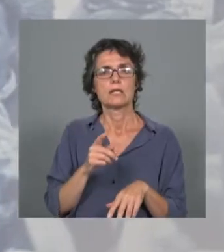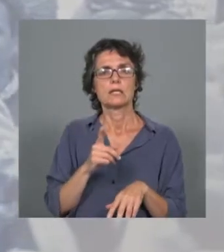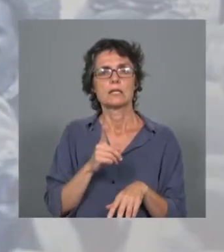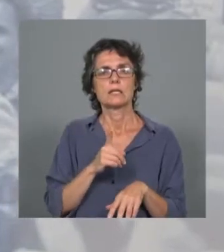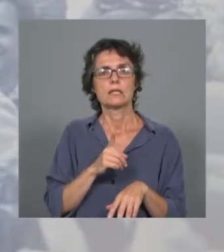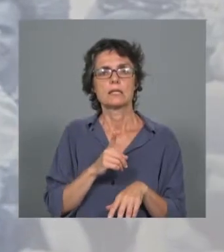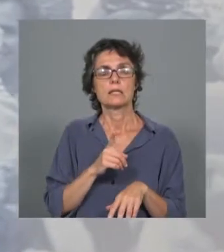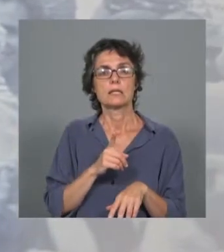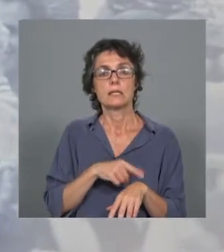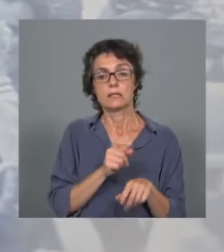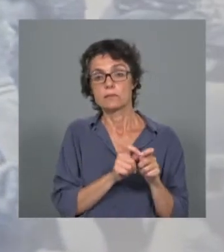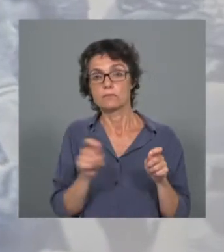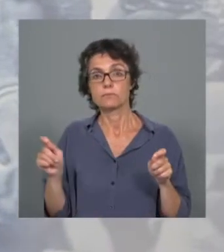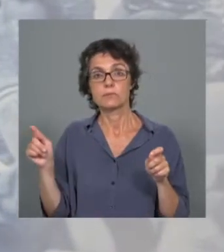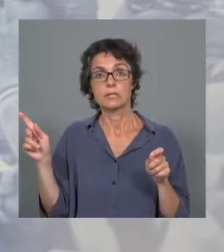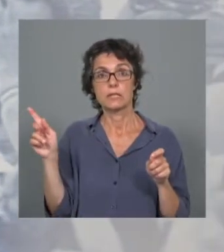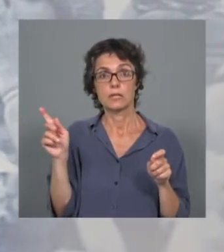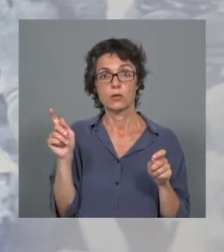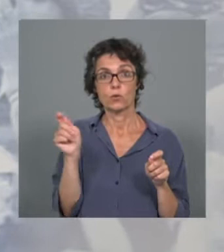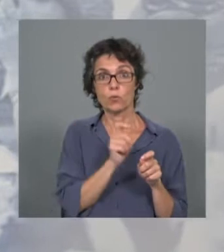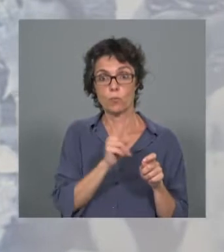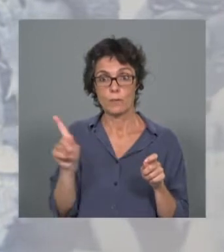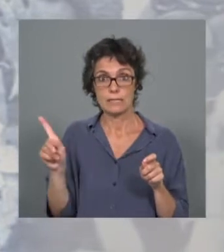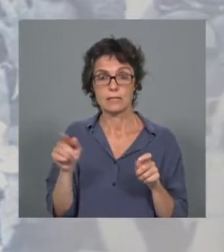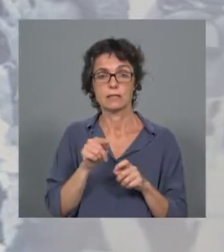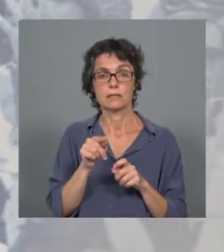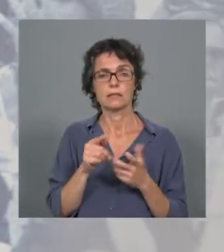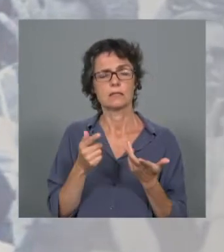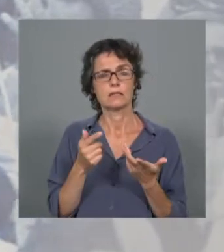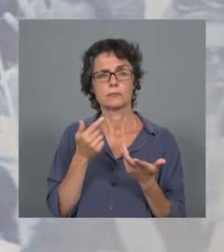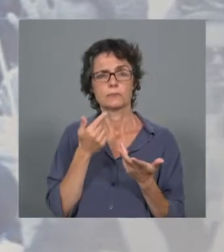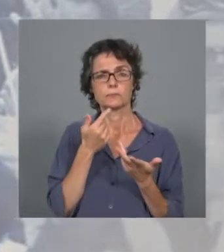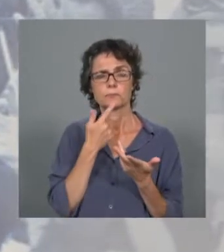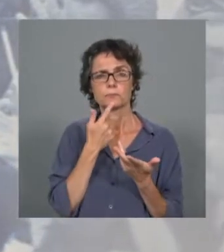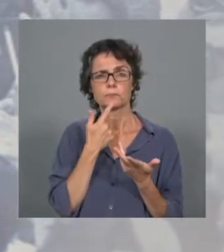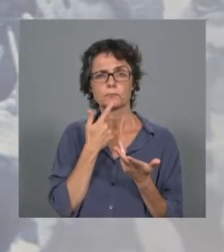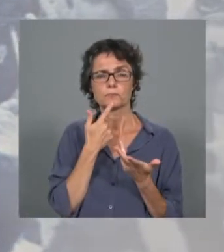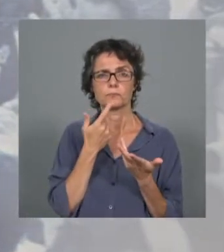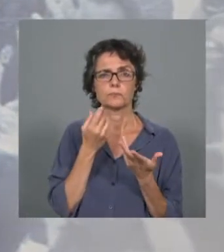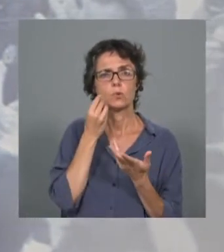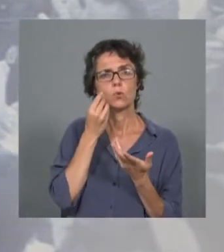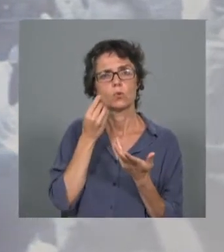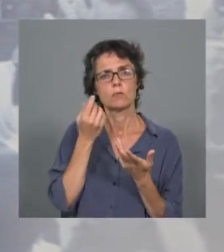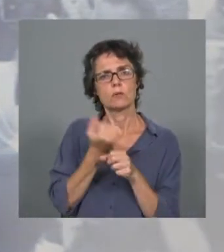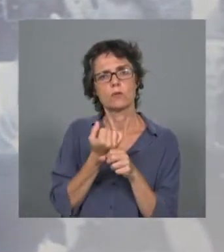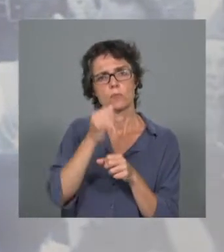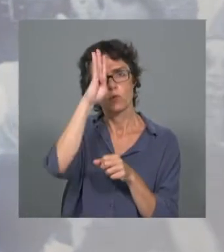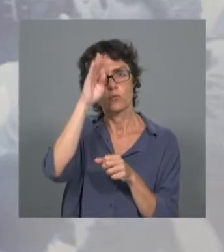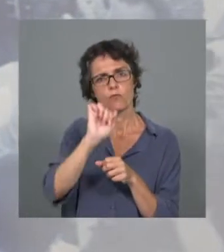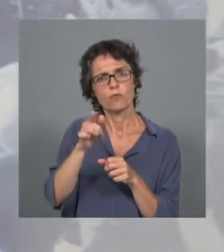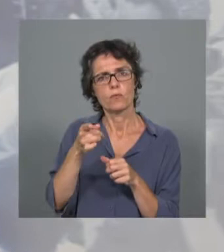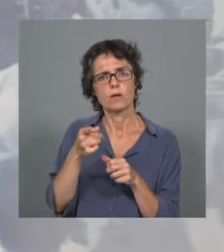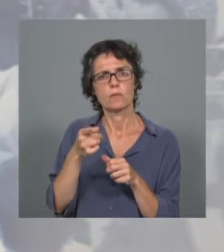ano e ligando desde já também a centralidade que teve o pontificado do Papa Francisco. Um dos temas